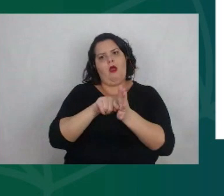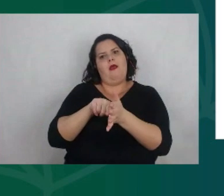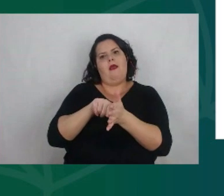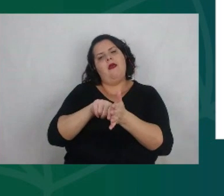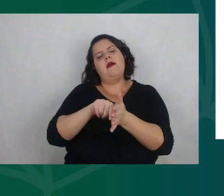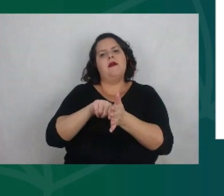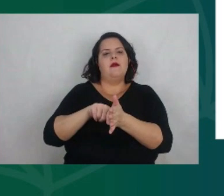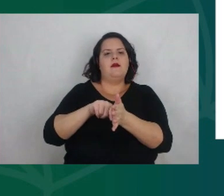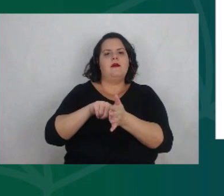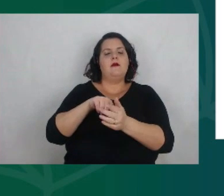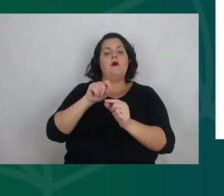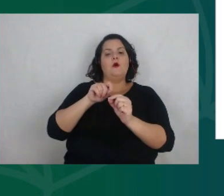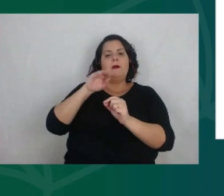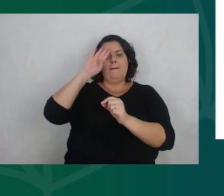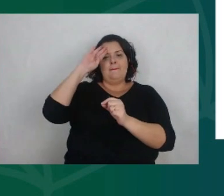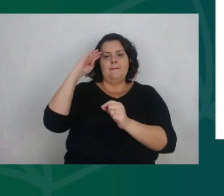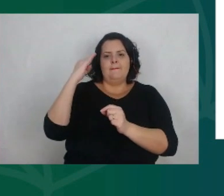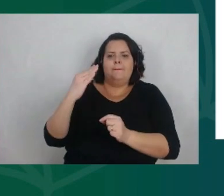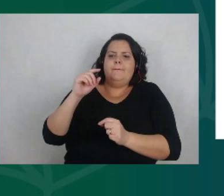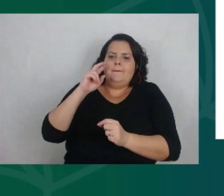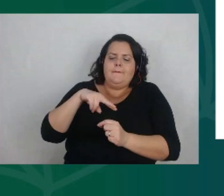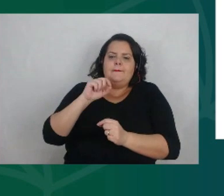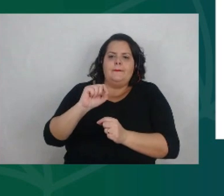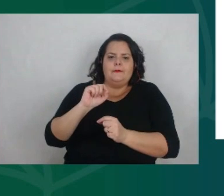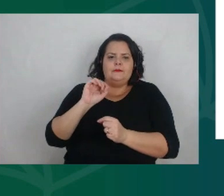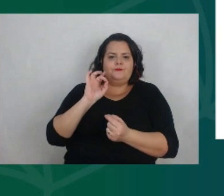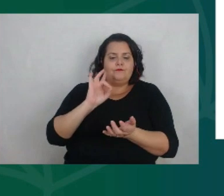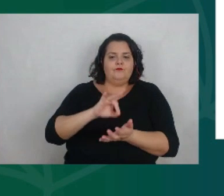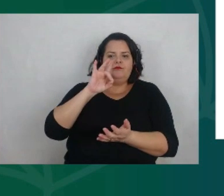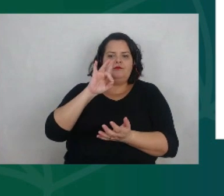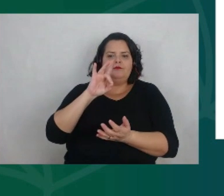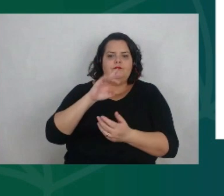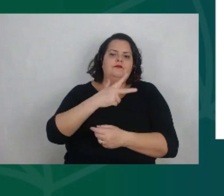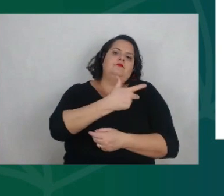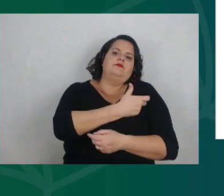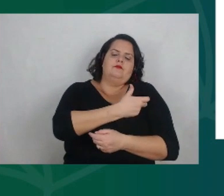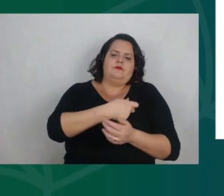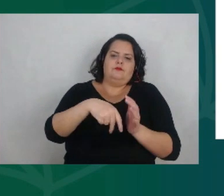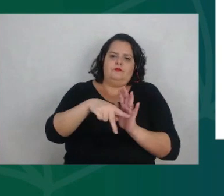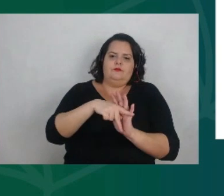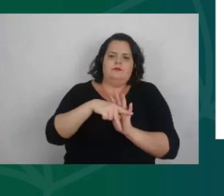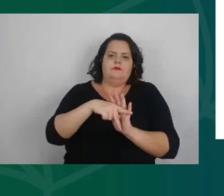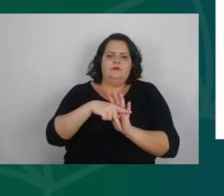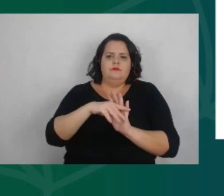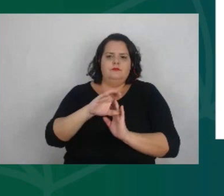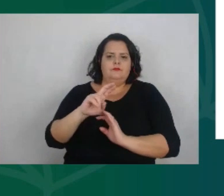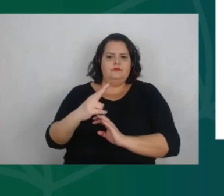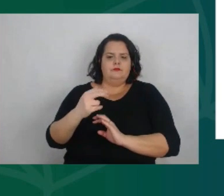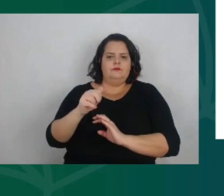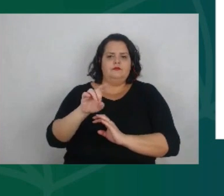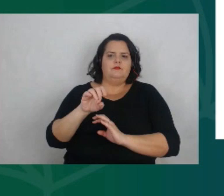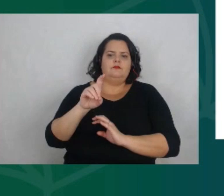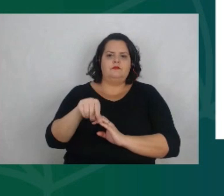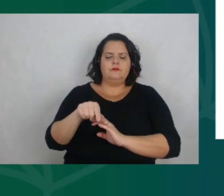avaliar principalmente a eficácia, né? E nós já iniciamos o estudo, está indo